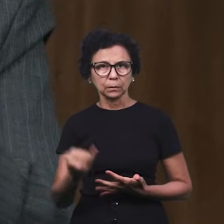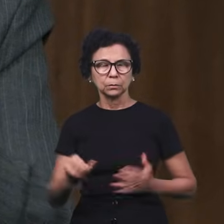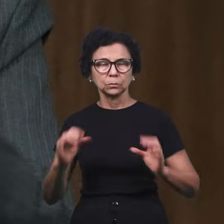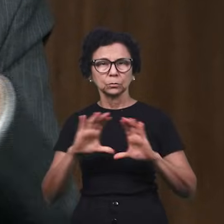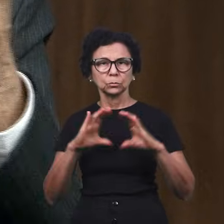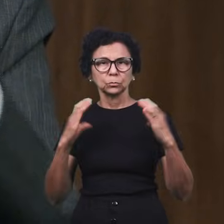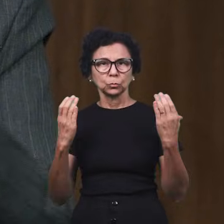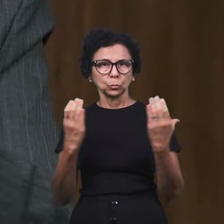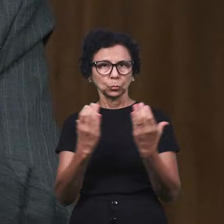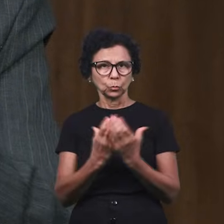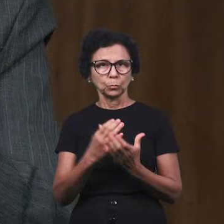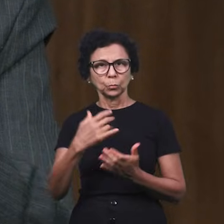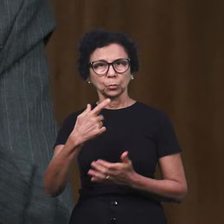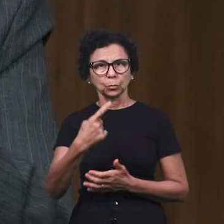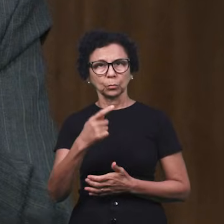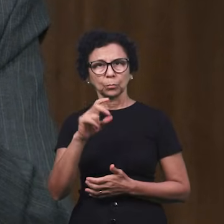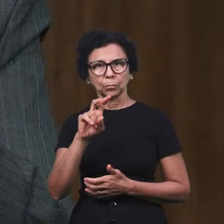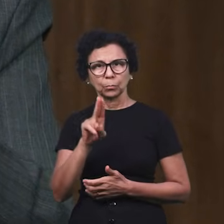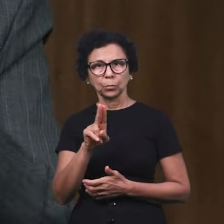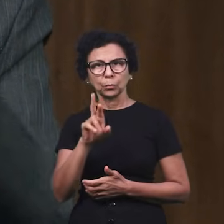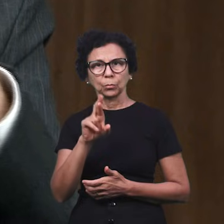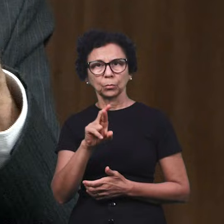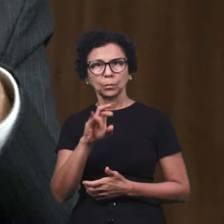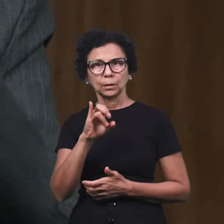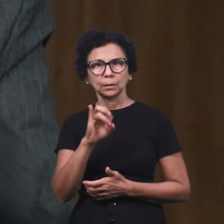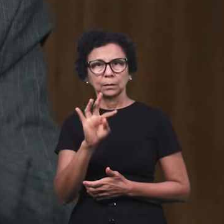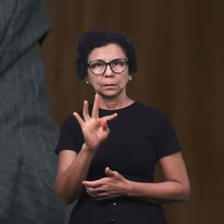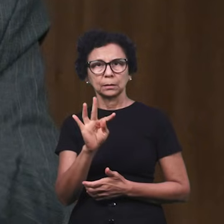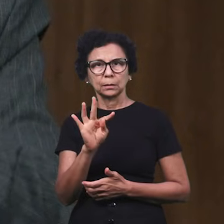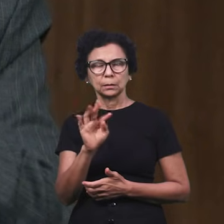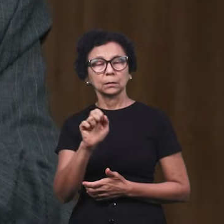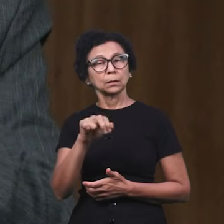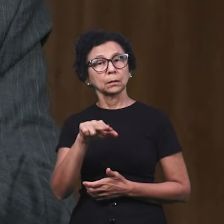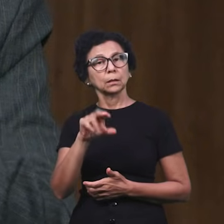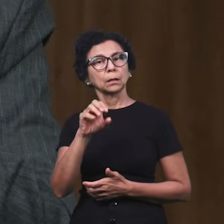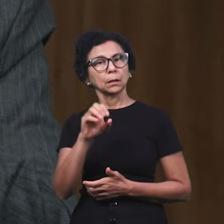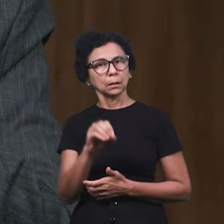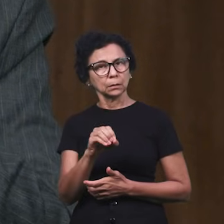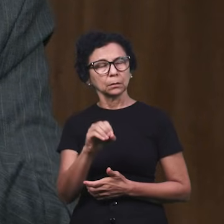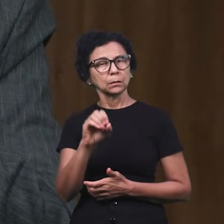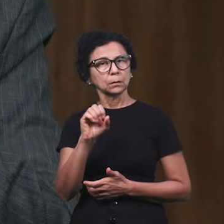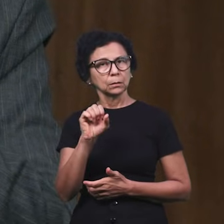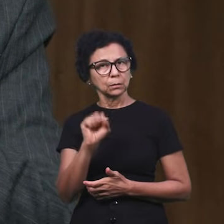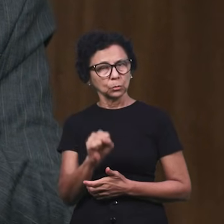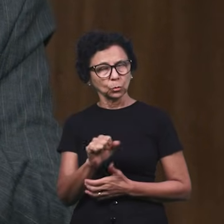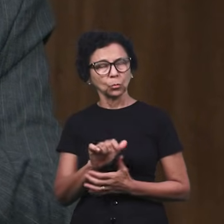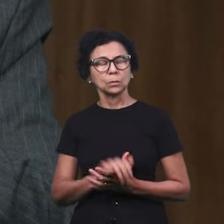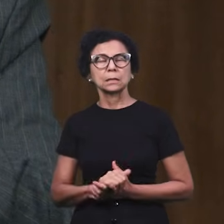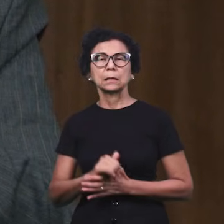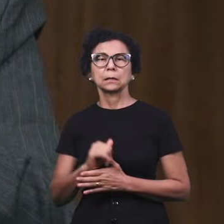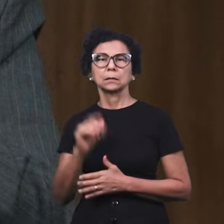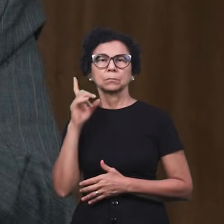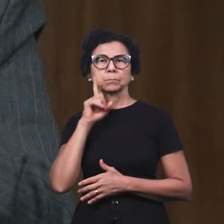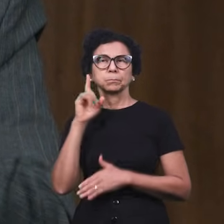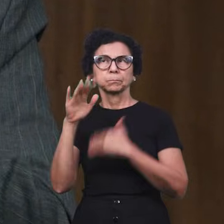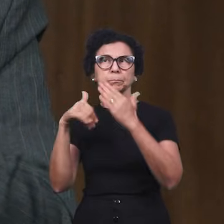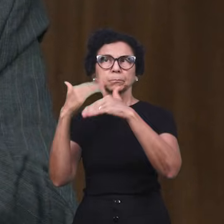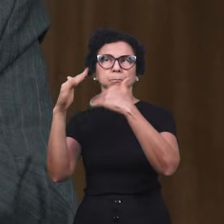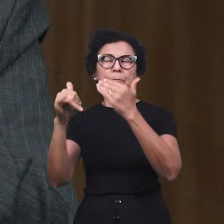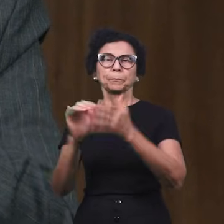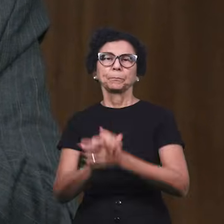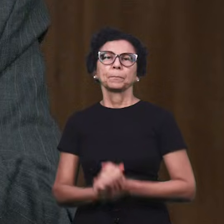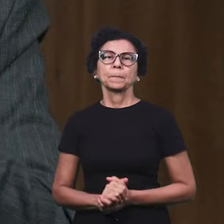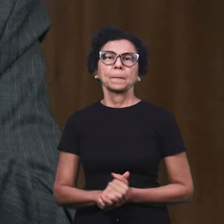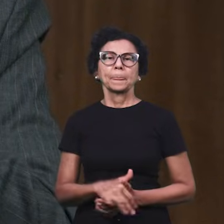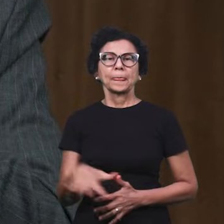desenvolveram a grande nação dos Estados Unidos e voltamos aqui a lembrar que a era dos